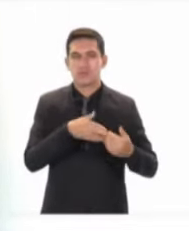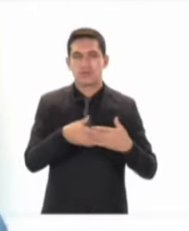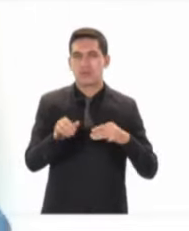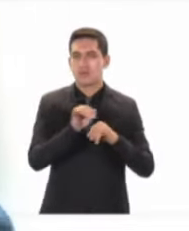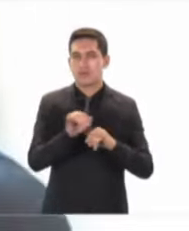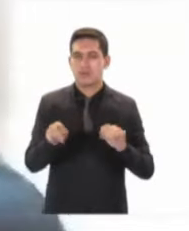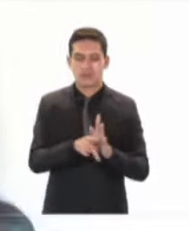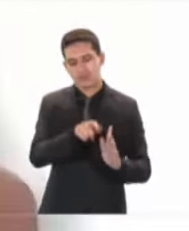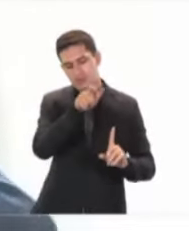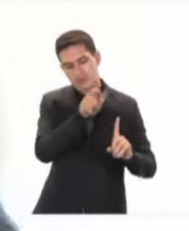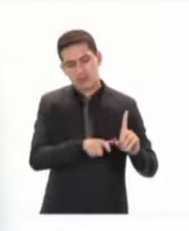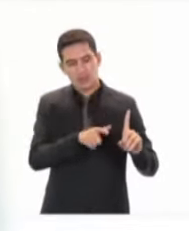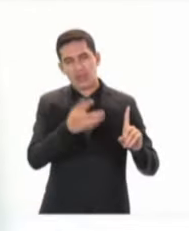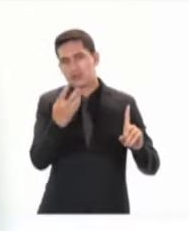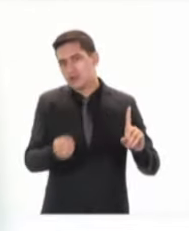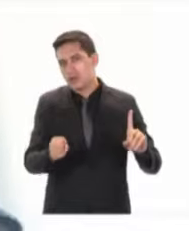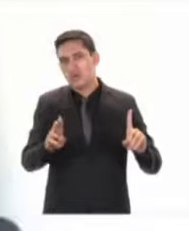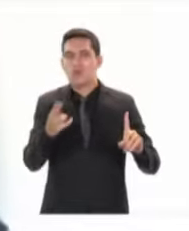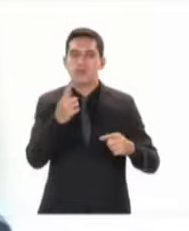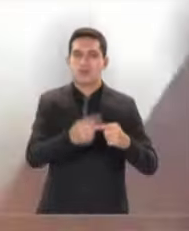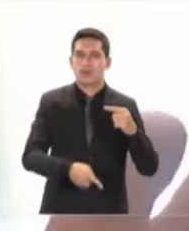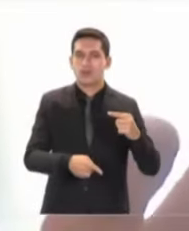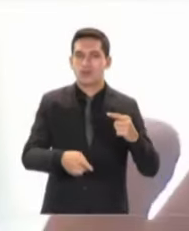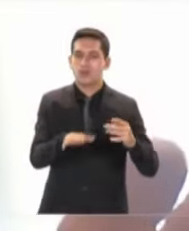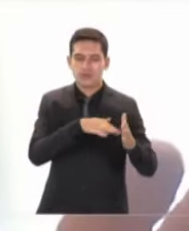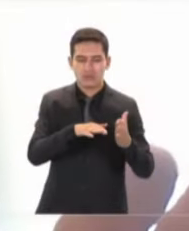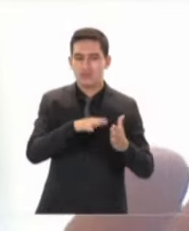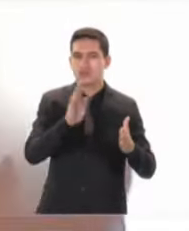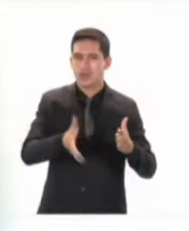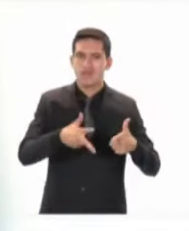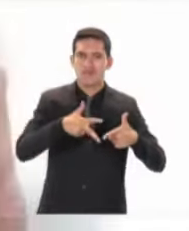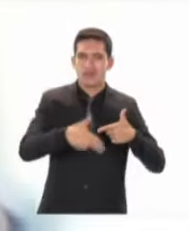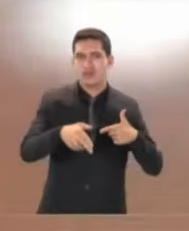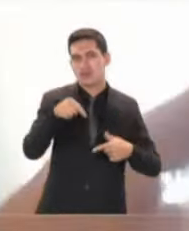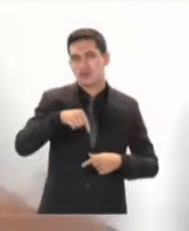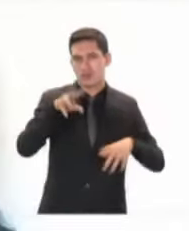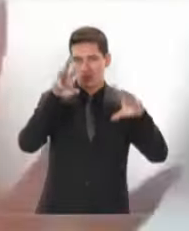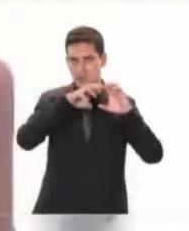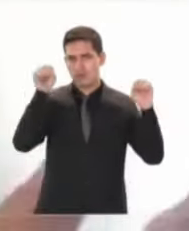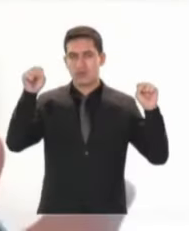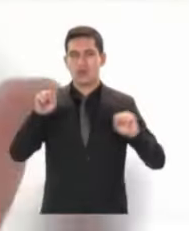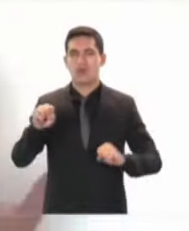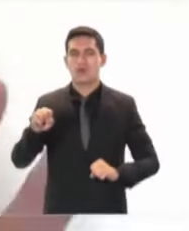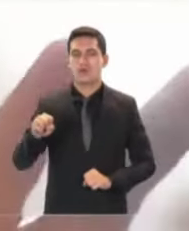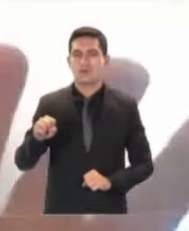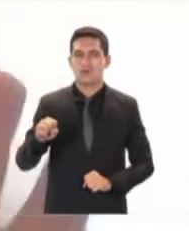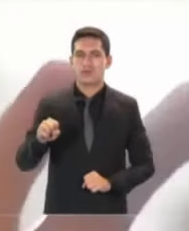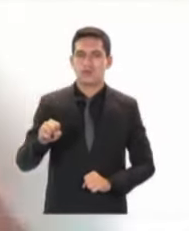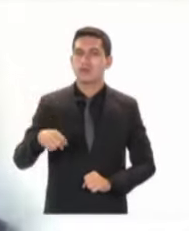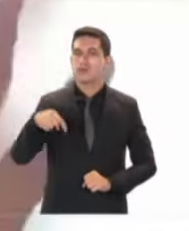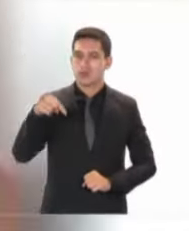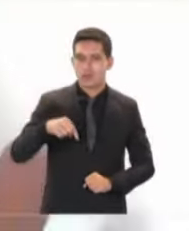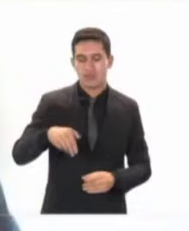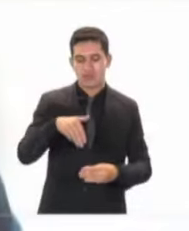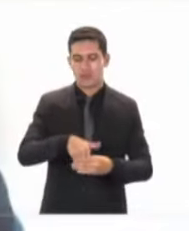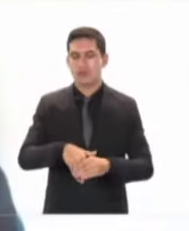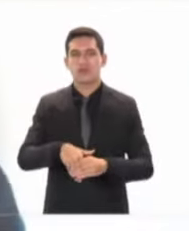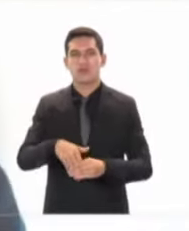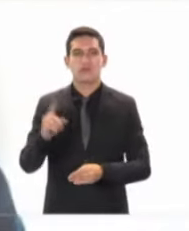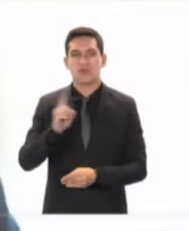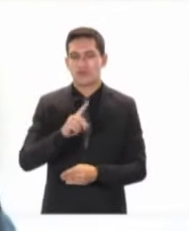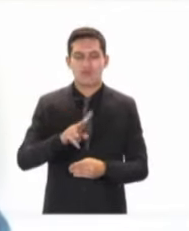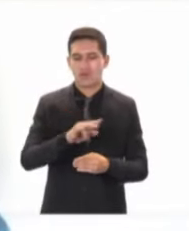essa é uma conduta permitida ou proibida. Isso foi superado pelo tribunal e essa votação não